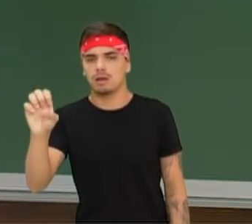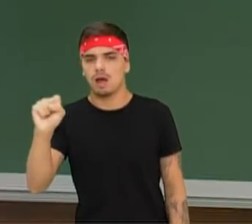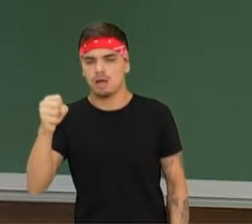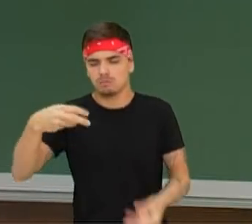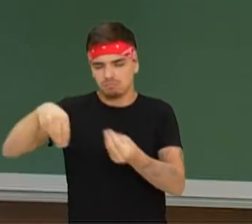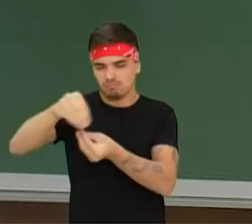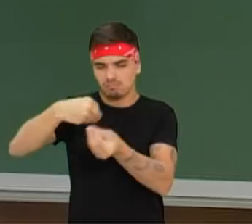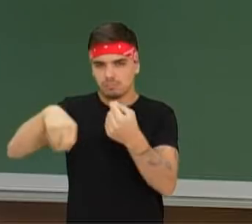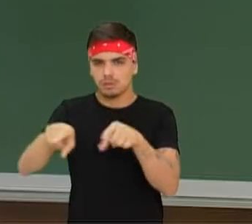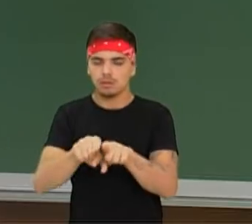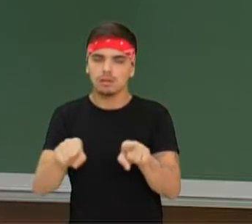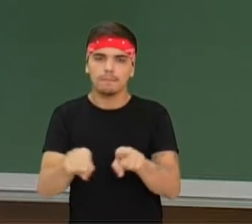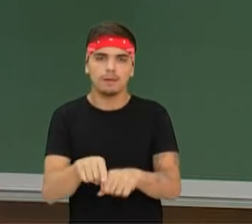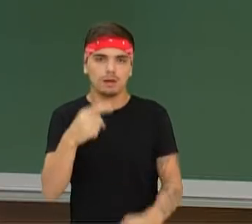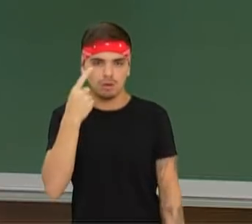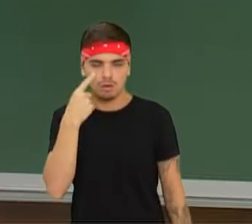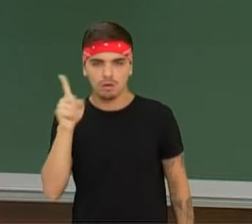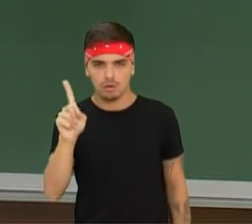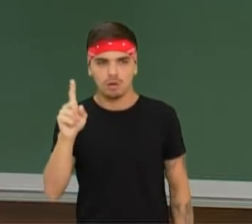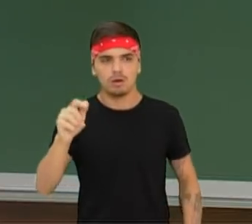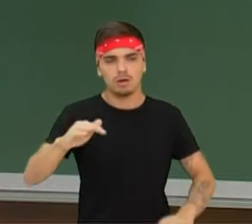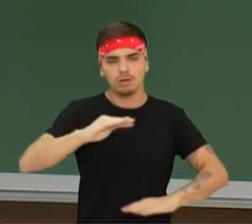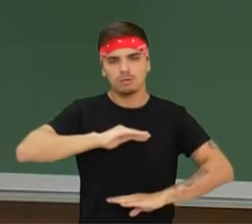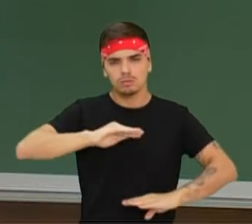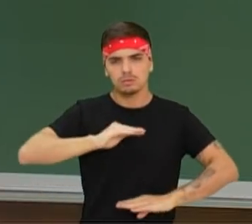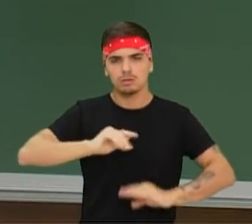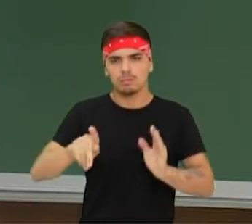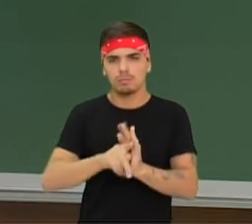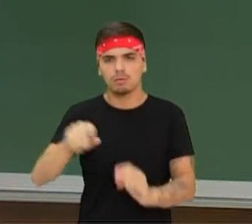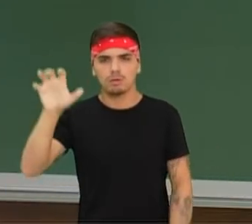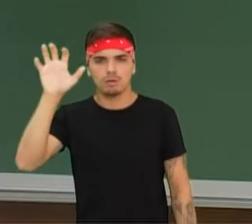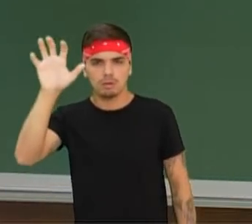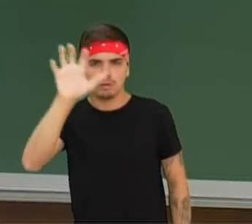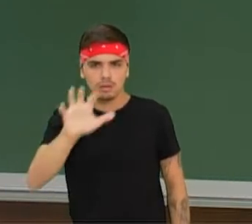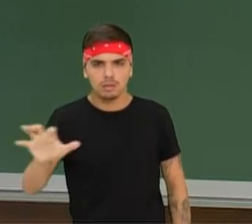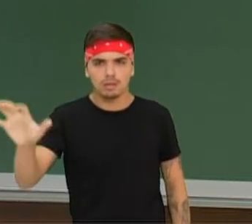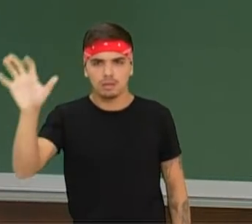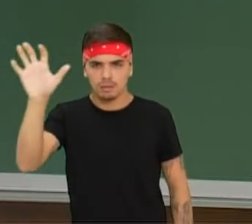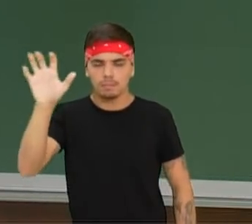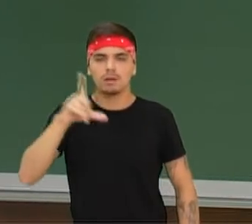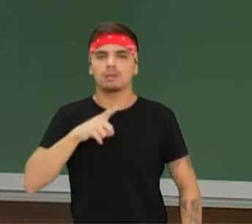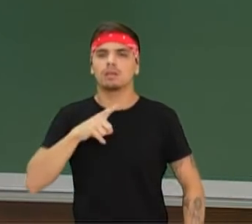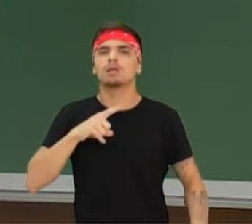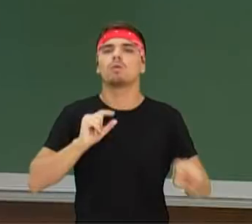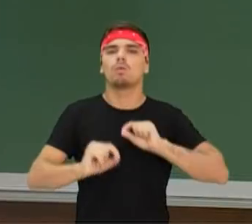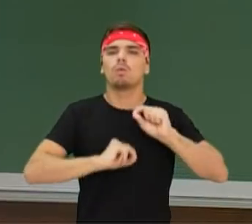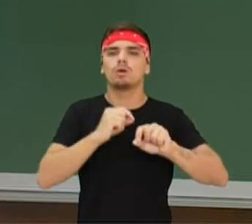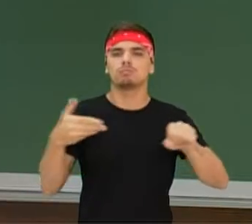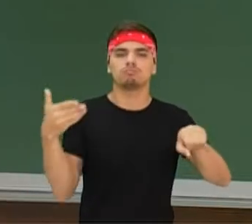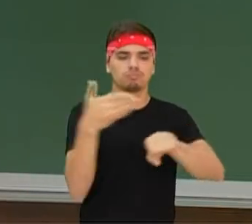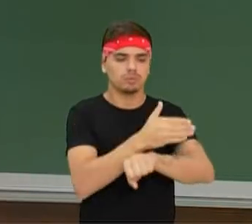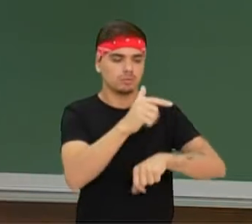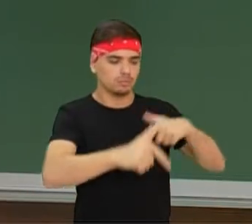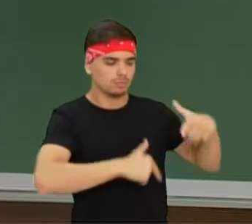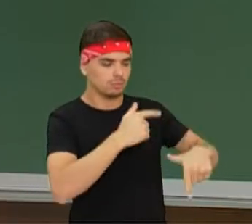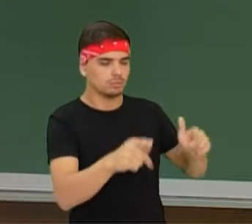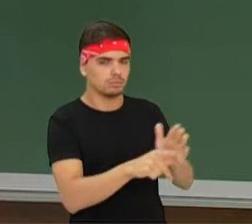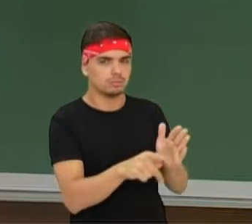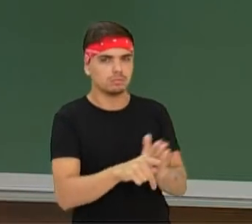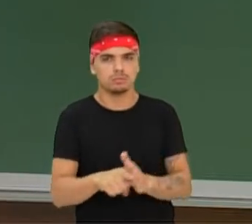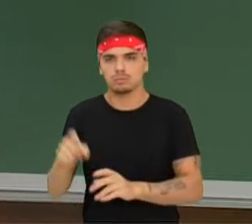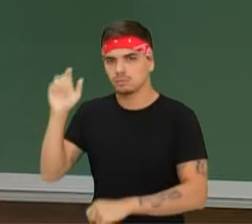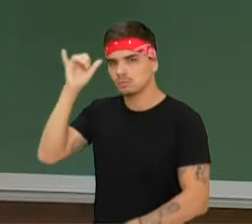Então, a condição climática, o fator clima, ele interfere diretamente nas atividades ali